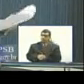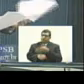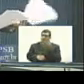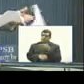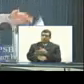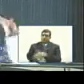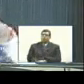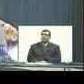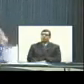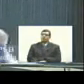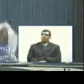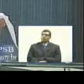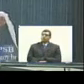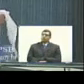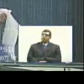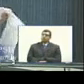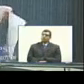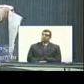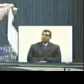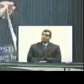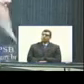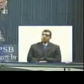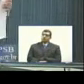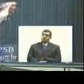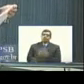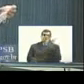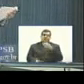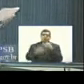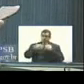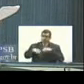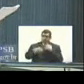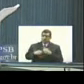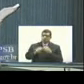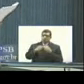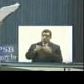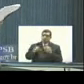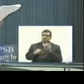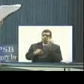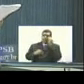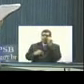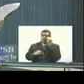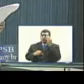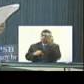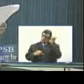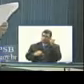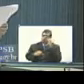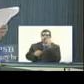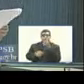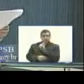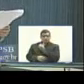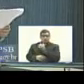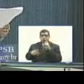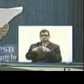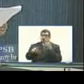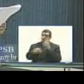até dezembro de 2011 não precisa ser esperto em Finanças para ver que essas contas não